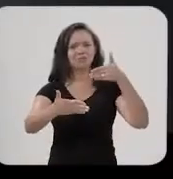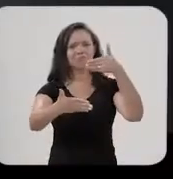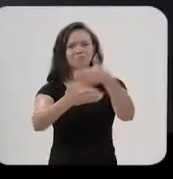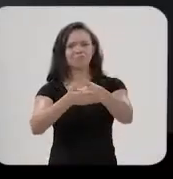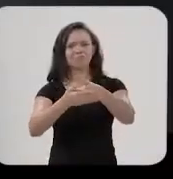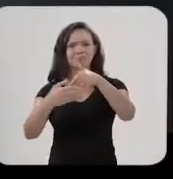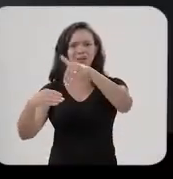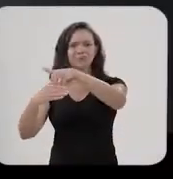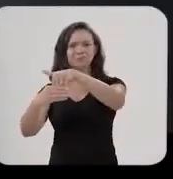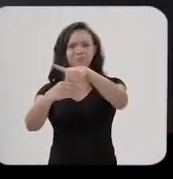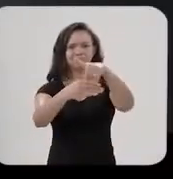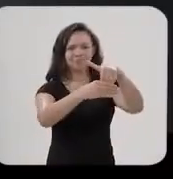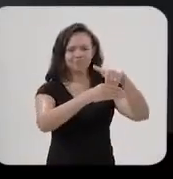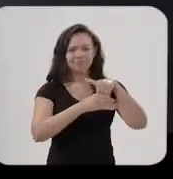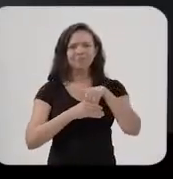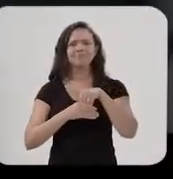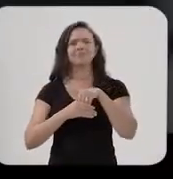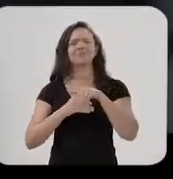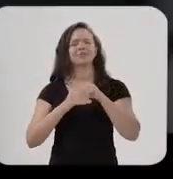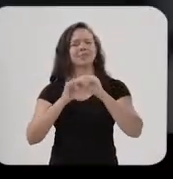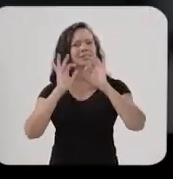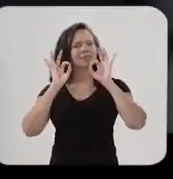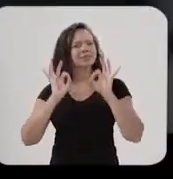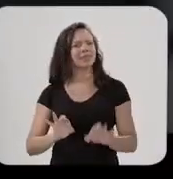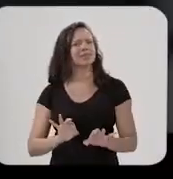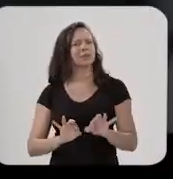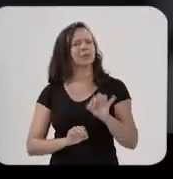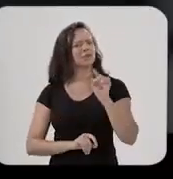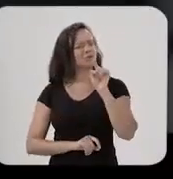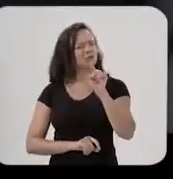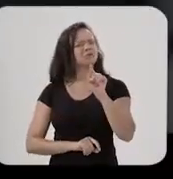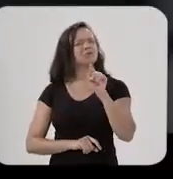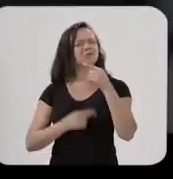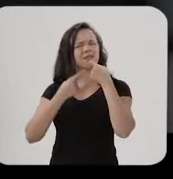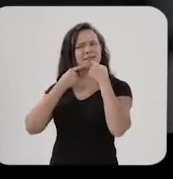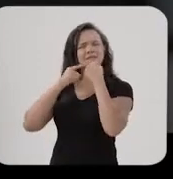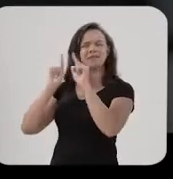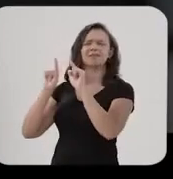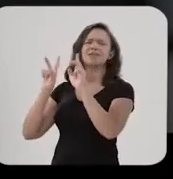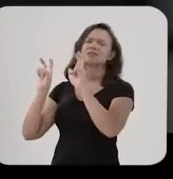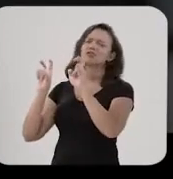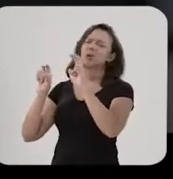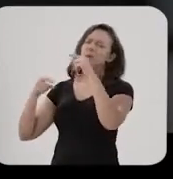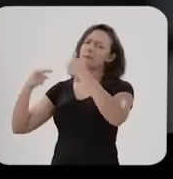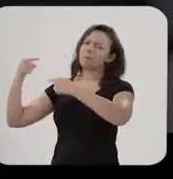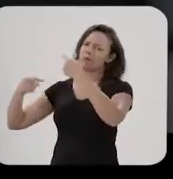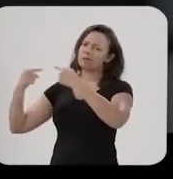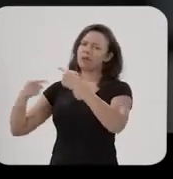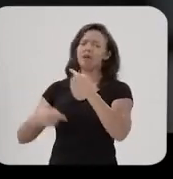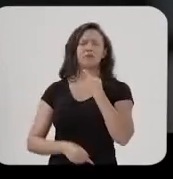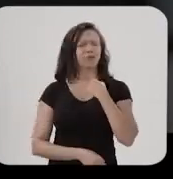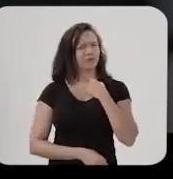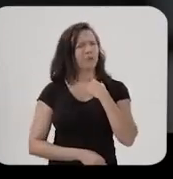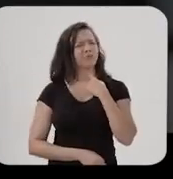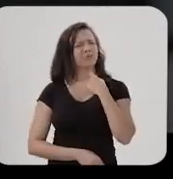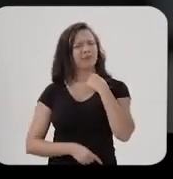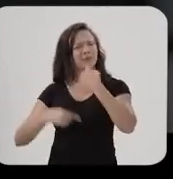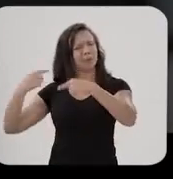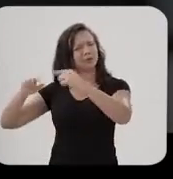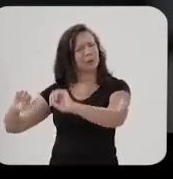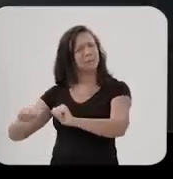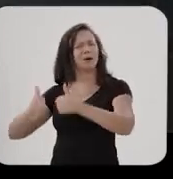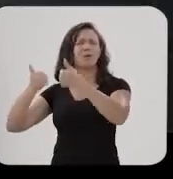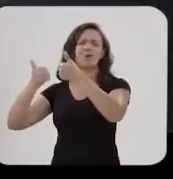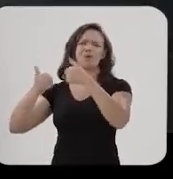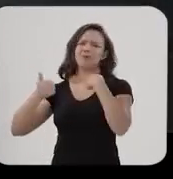Estamos a poucos dias das eleições. Certamente você tem muitas críticas a fazer à política. Deseja que a política melhore